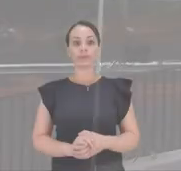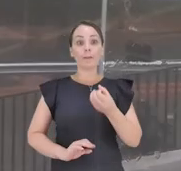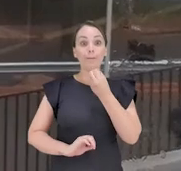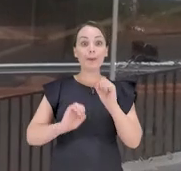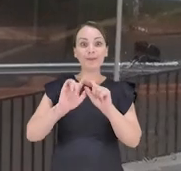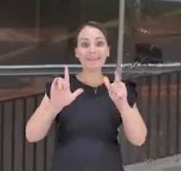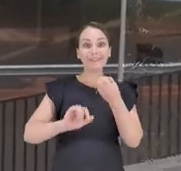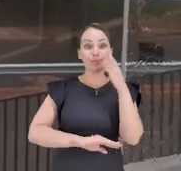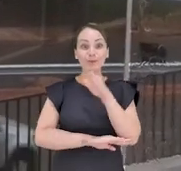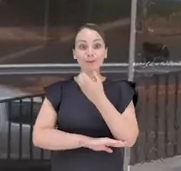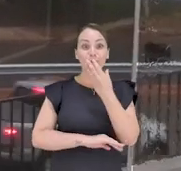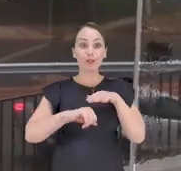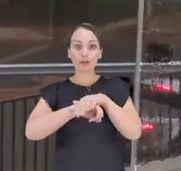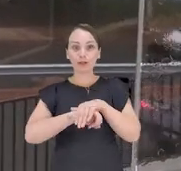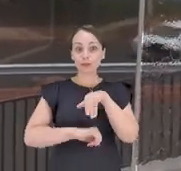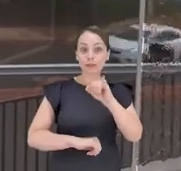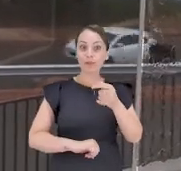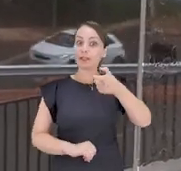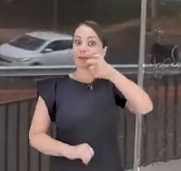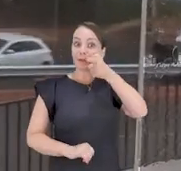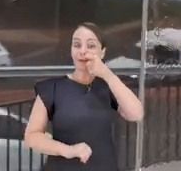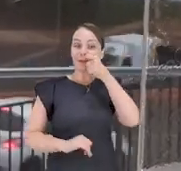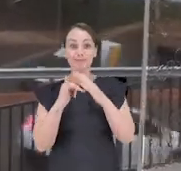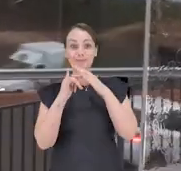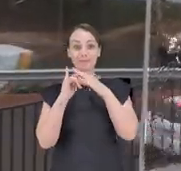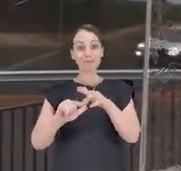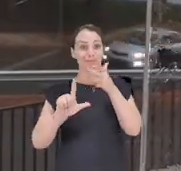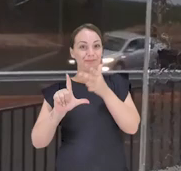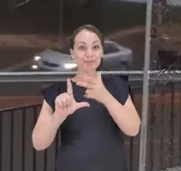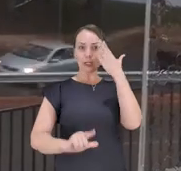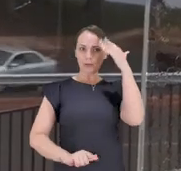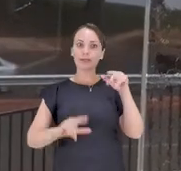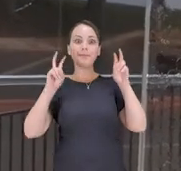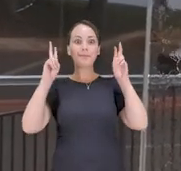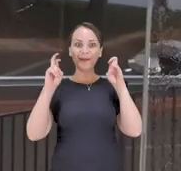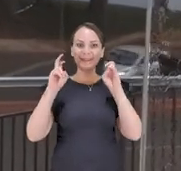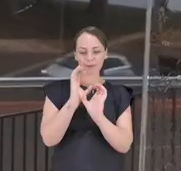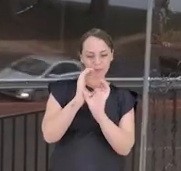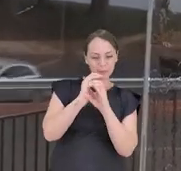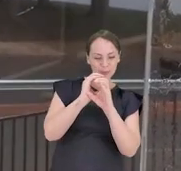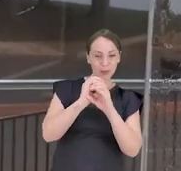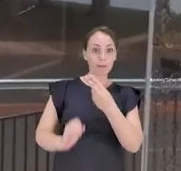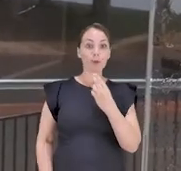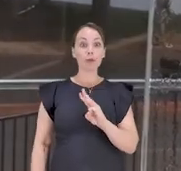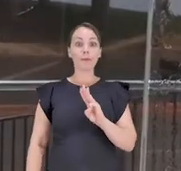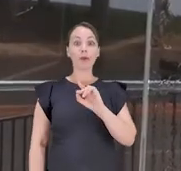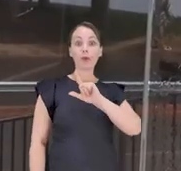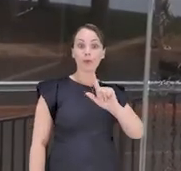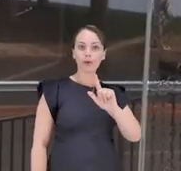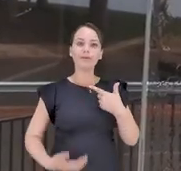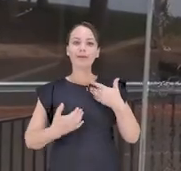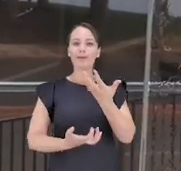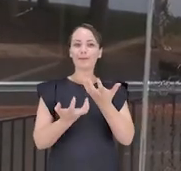Bom dia, boa tarde, boa noite. Se você está acompanhando essa transmissão, sabe que o assunto é ciência. Meu nome é Wilson Amém e eu gostaria